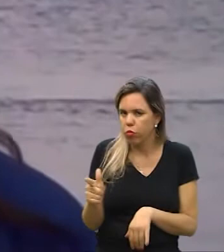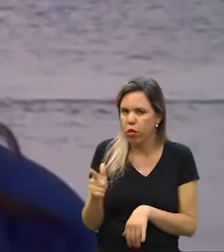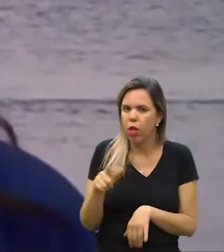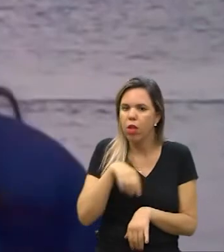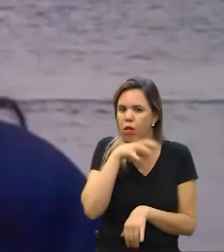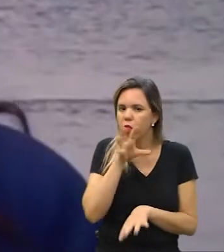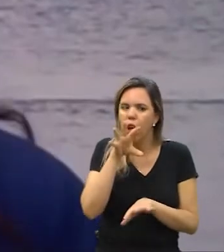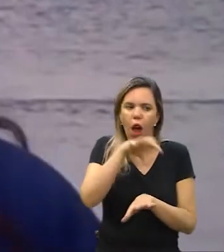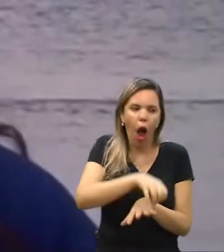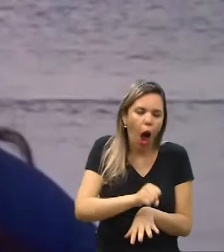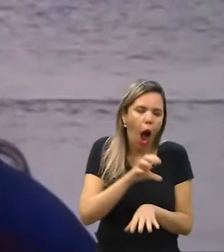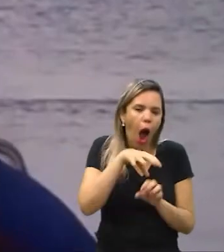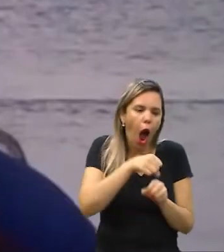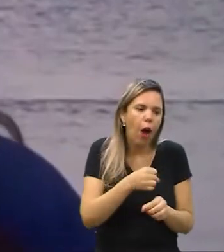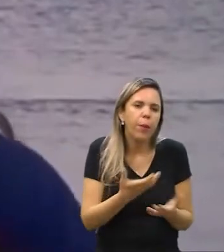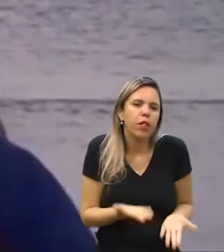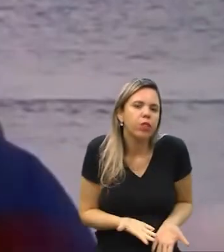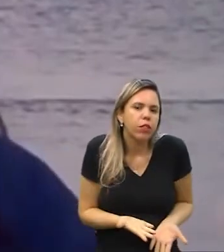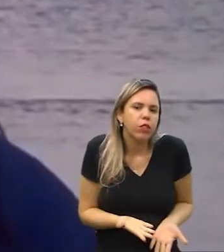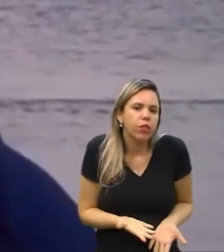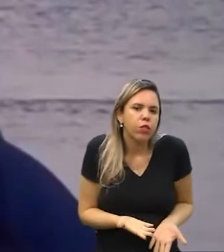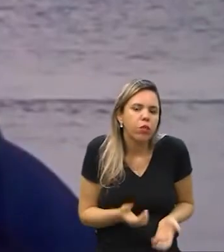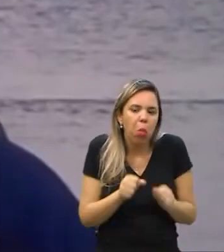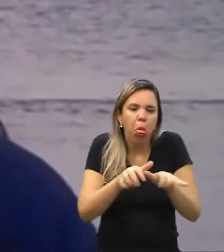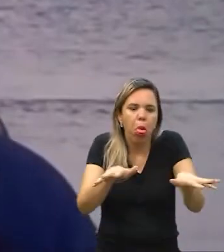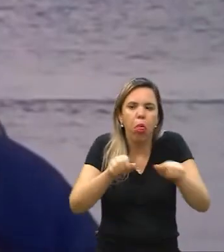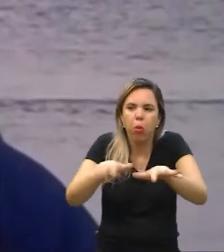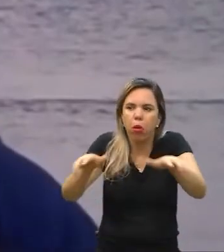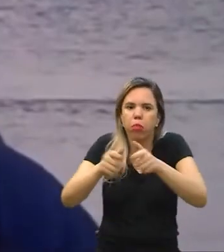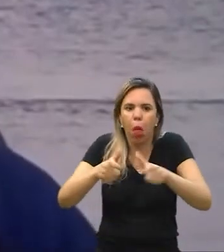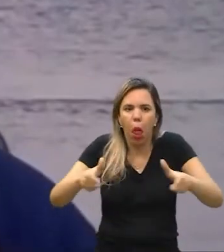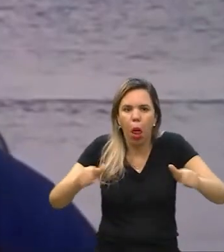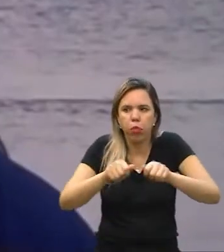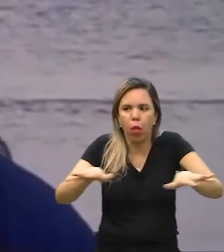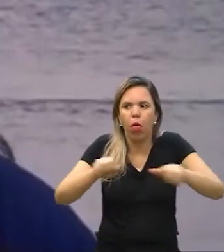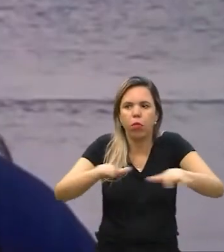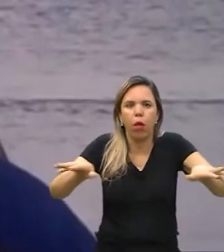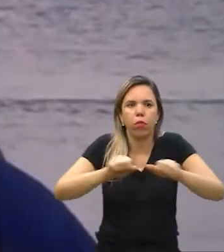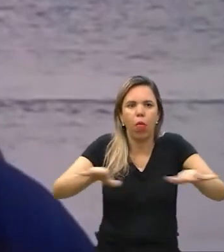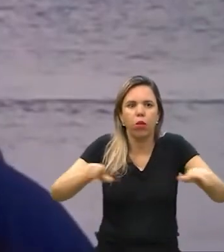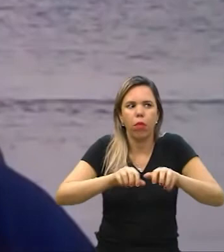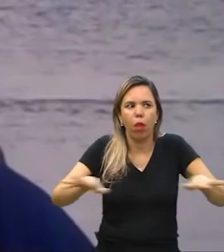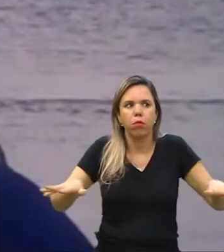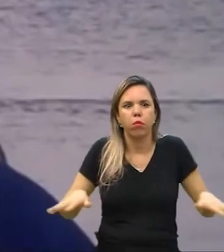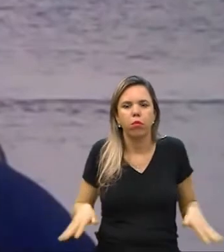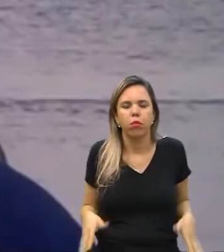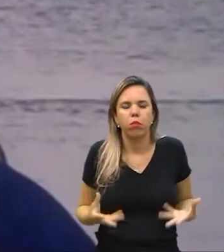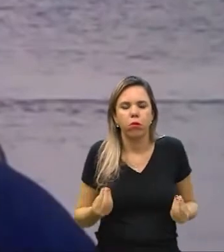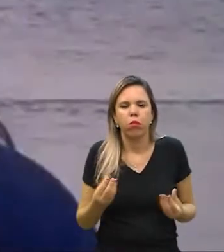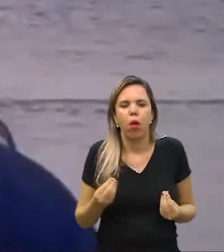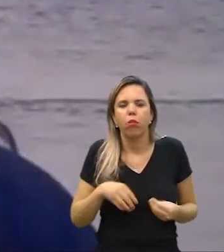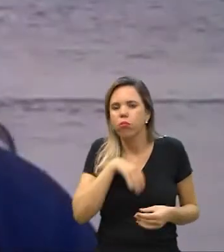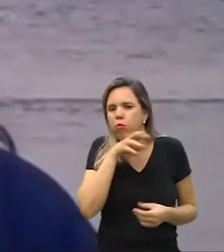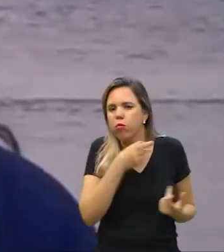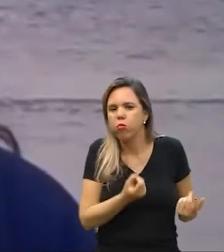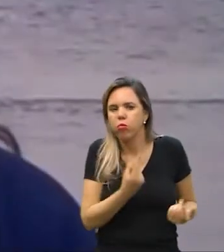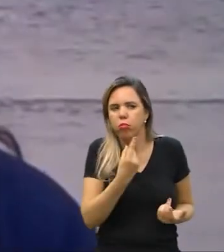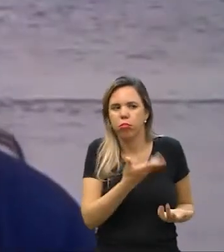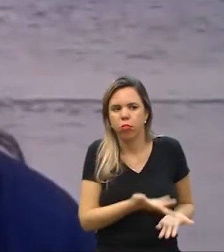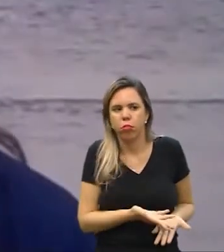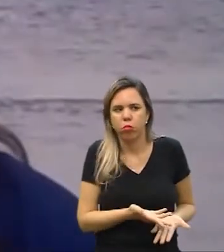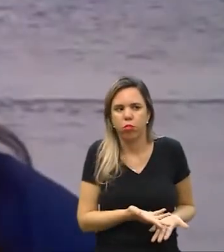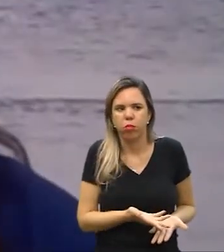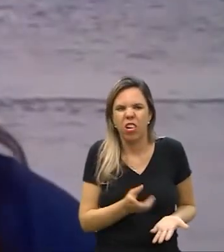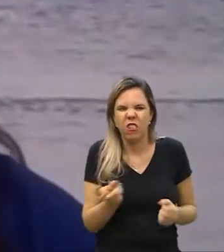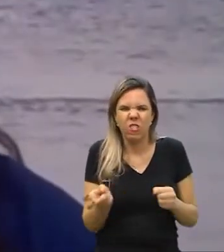os animais, né, não tem quem come ele foi se espalhando, ele foi se reproduzindo, se espalhando, só que